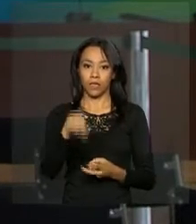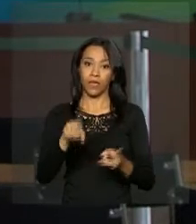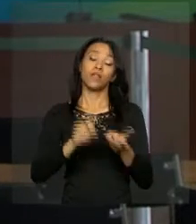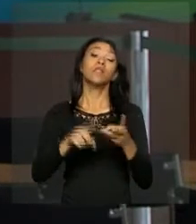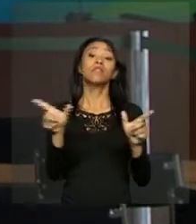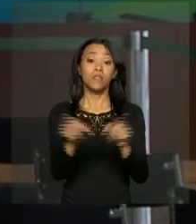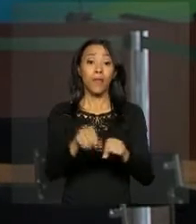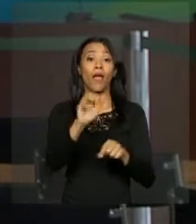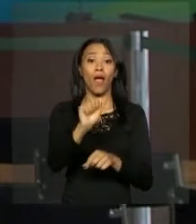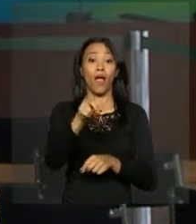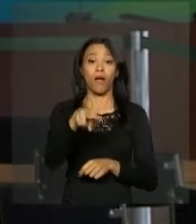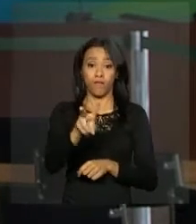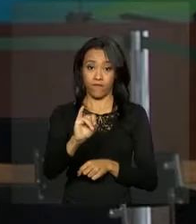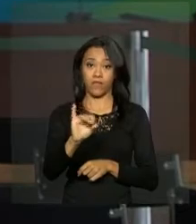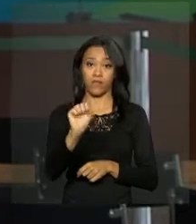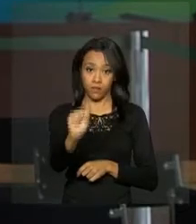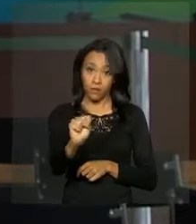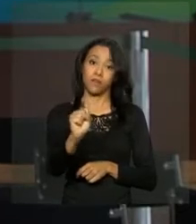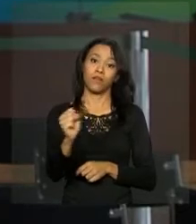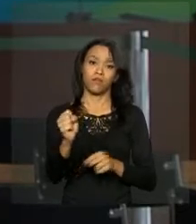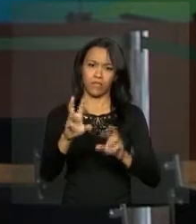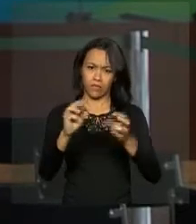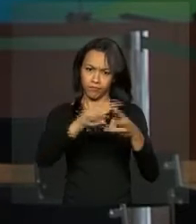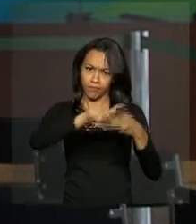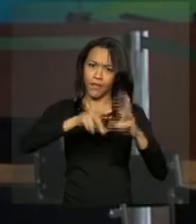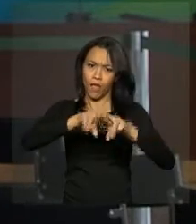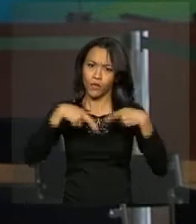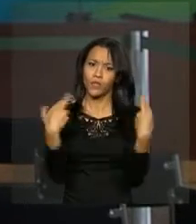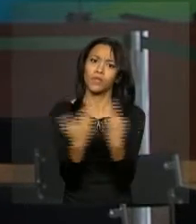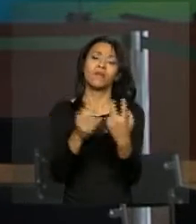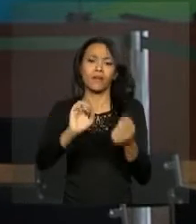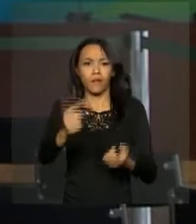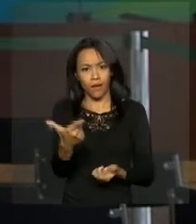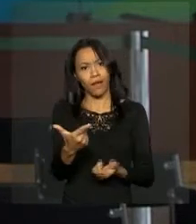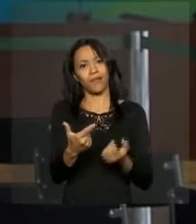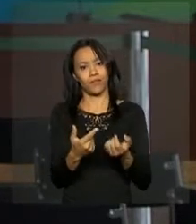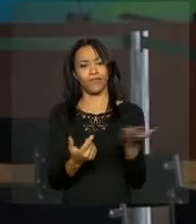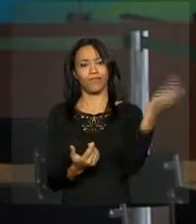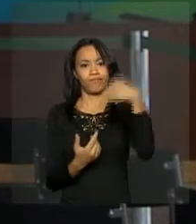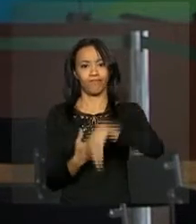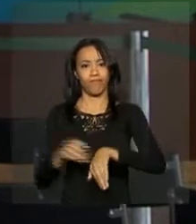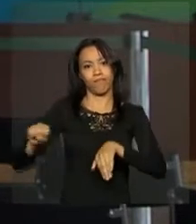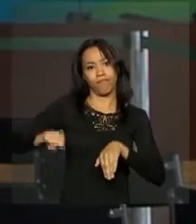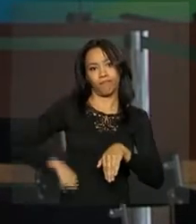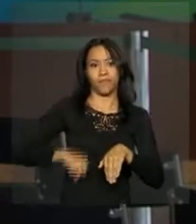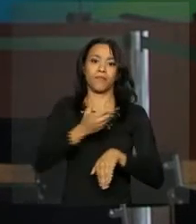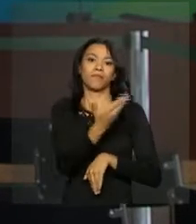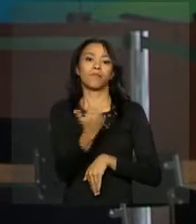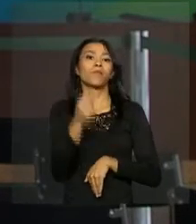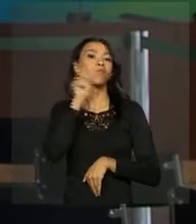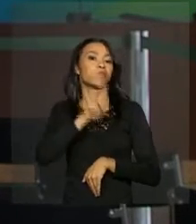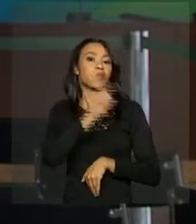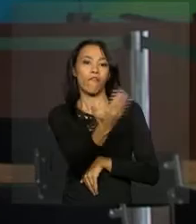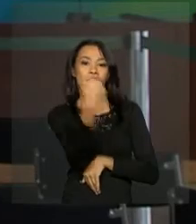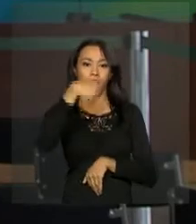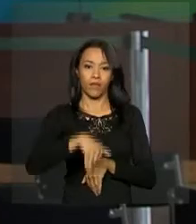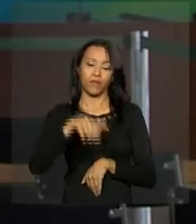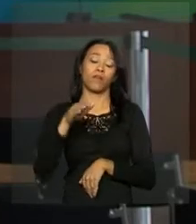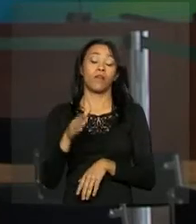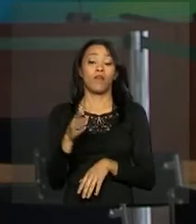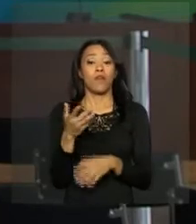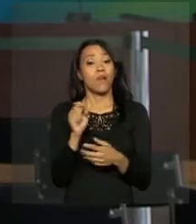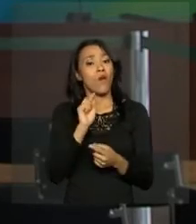agência nacional de vigilância sanitária além é claro da delegação da embaixada americana eles vão debater como você